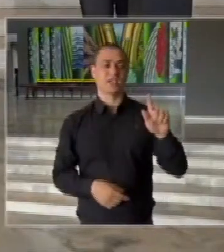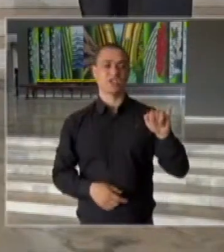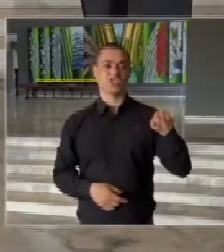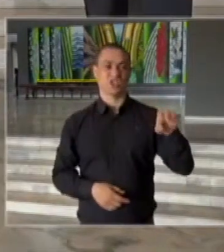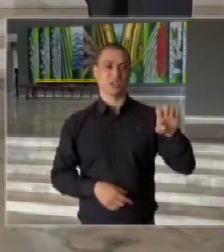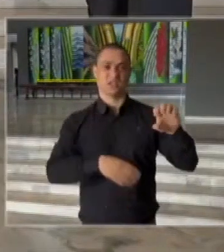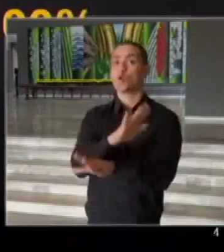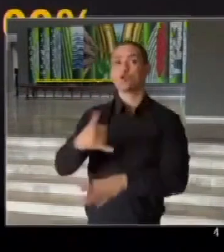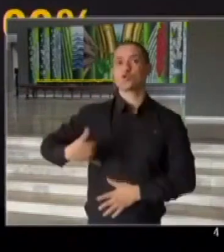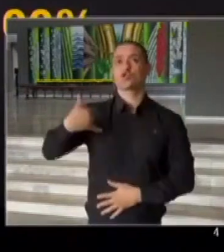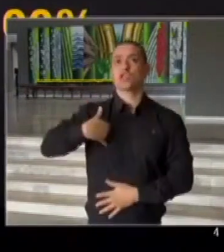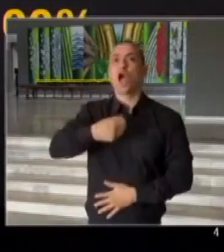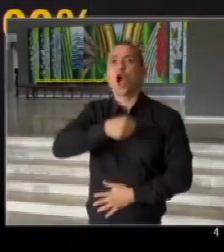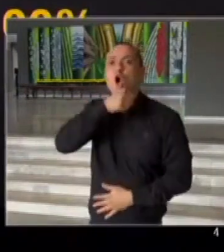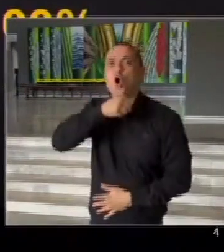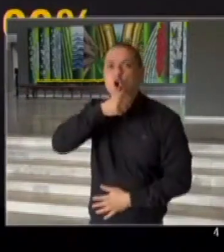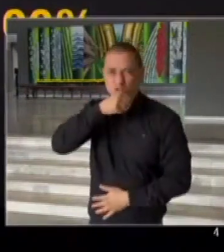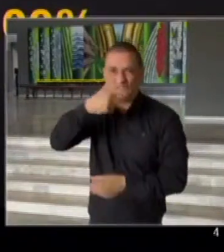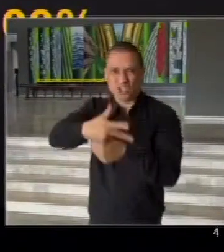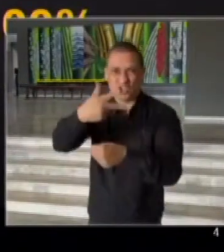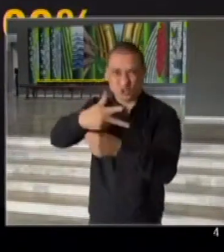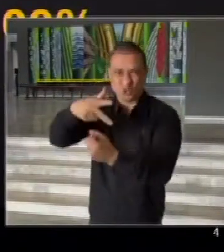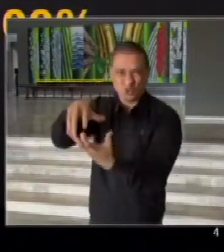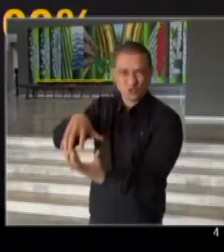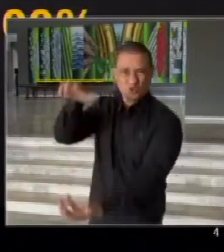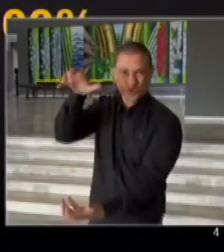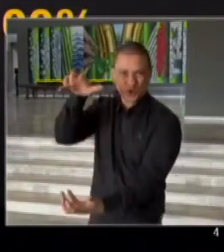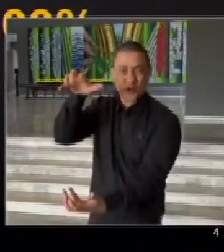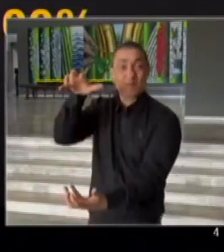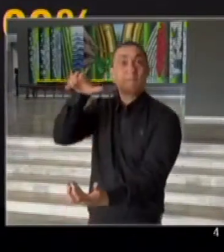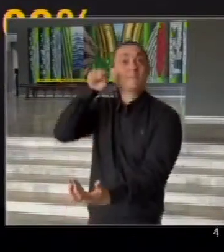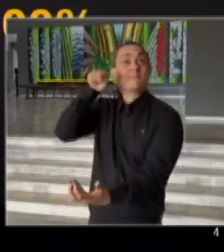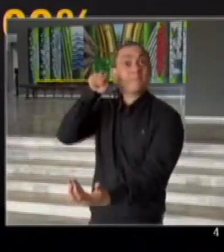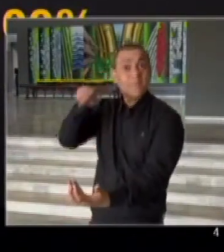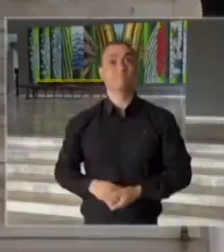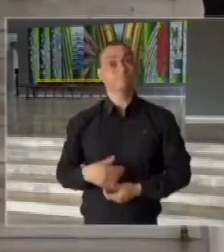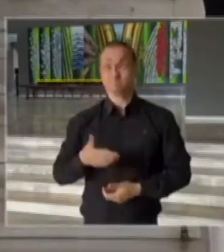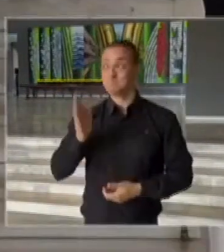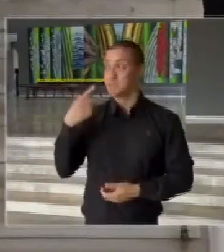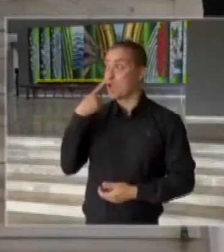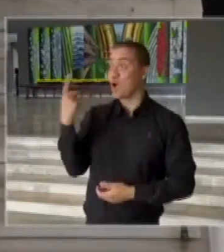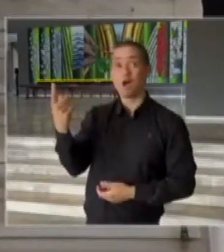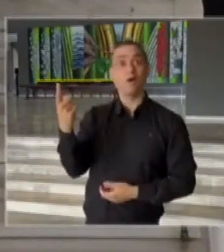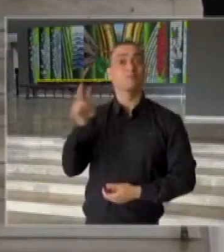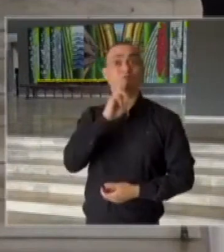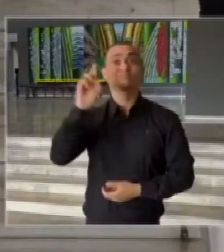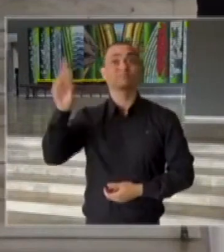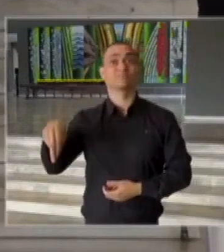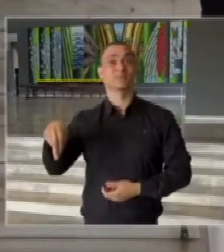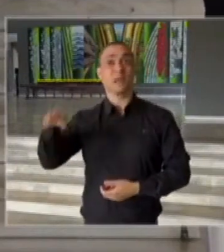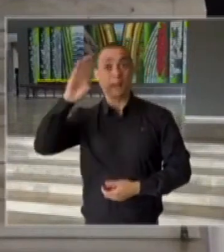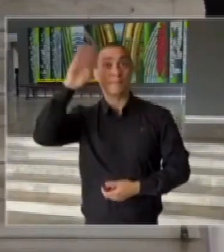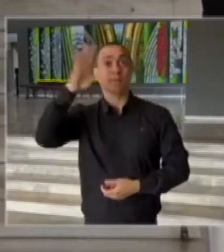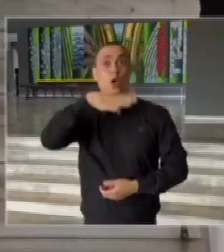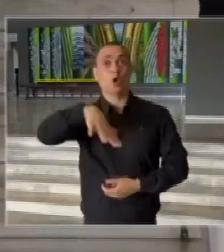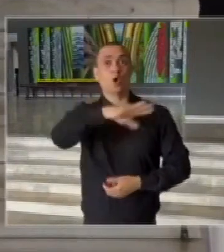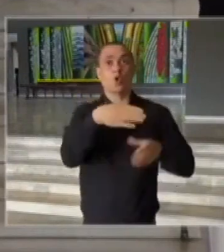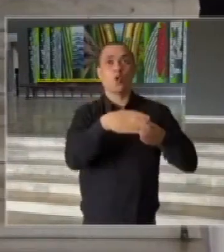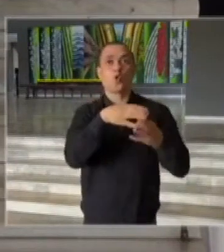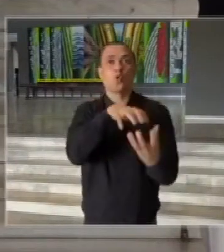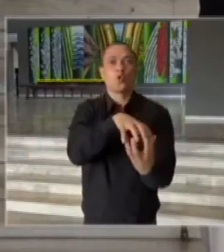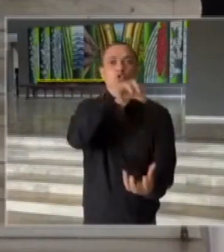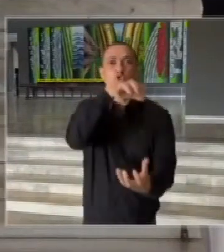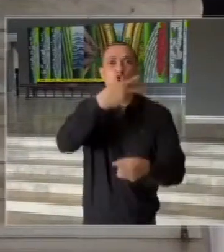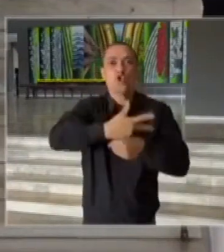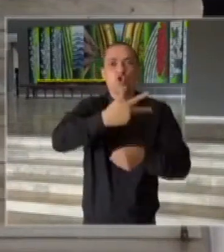óbitos está entre os idosos, que já se imunizaram com as 2 doses de vacina. E principalmente entre os idosos